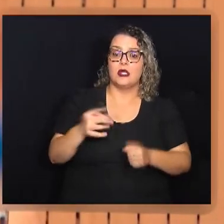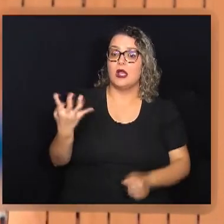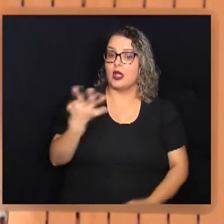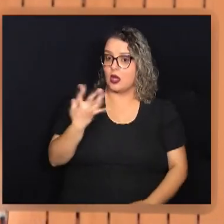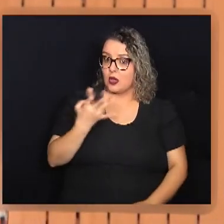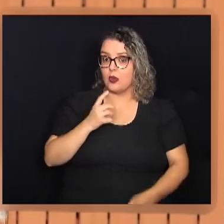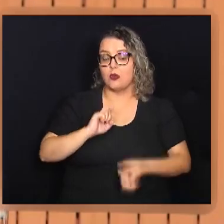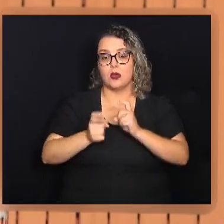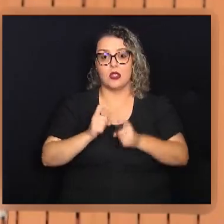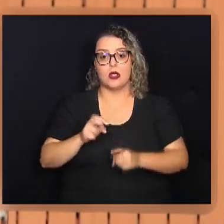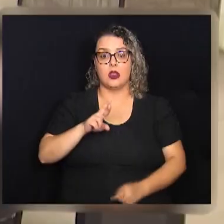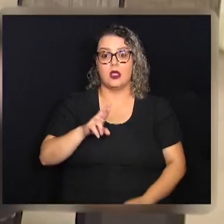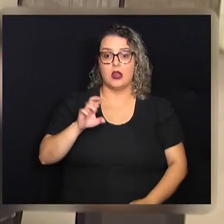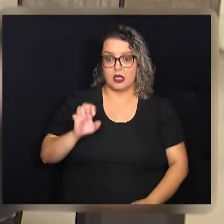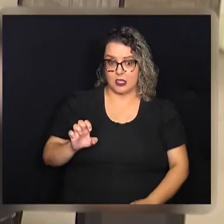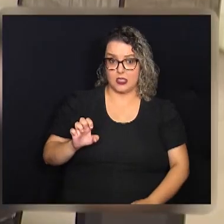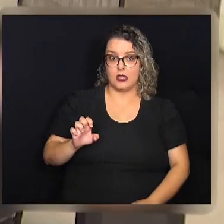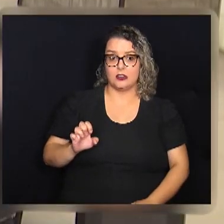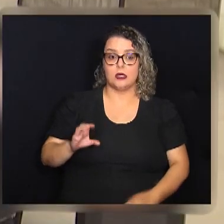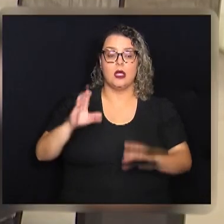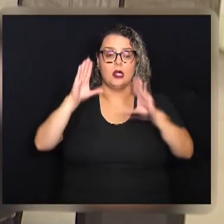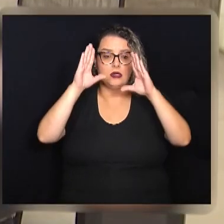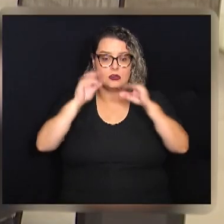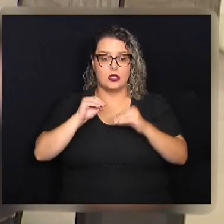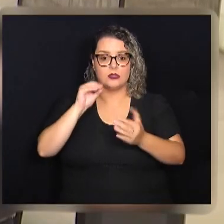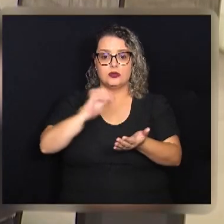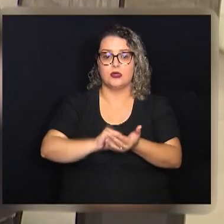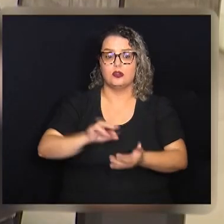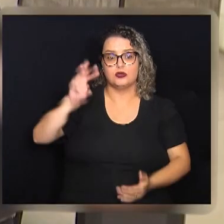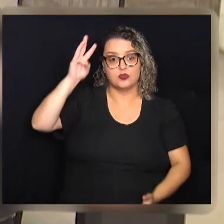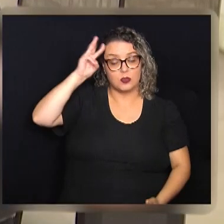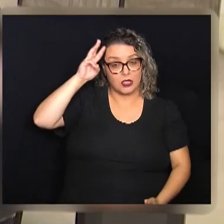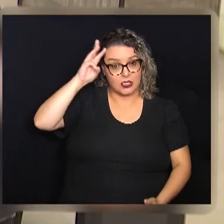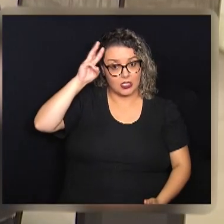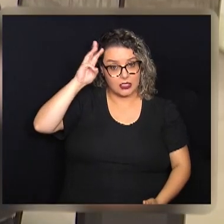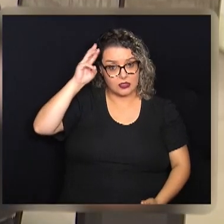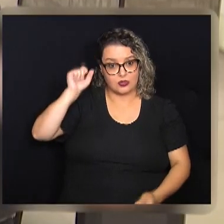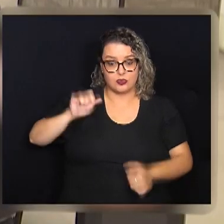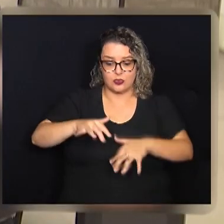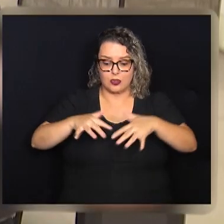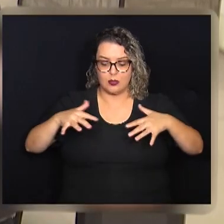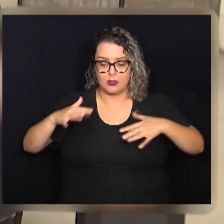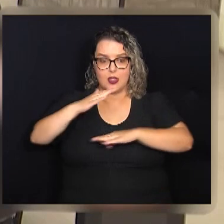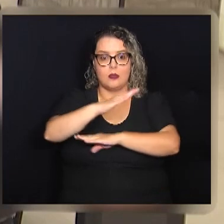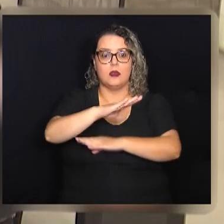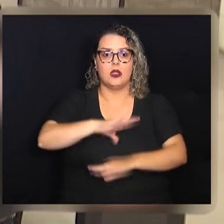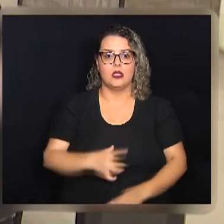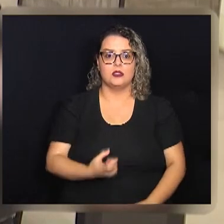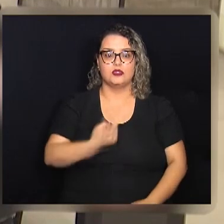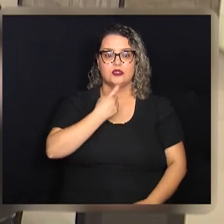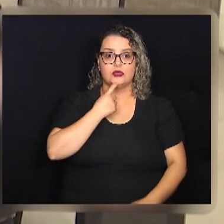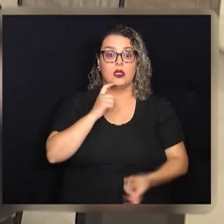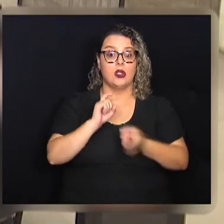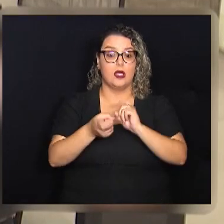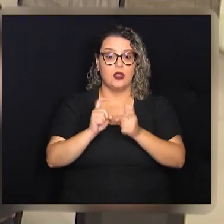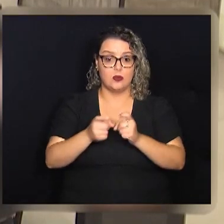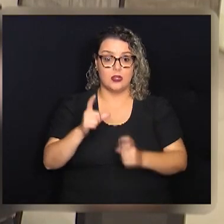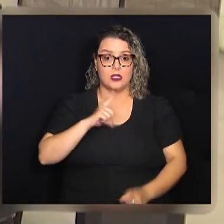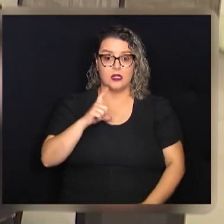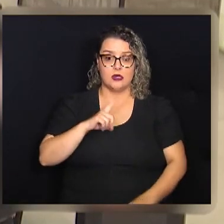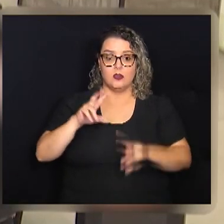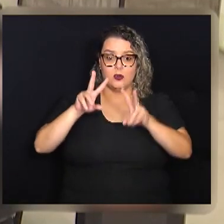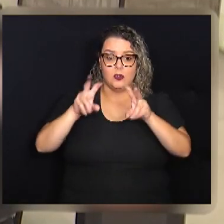reunião extraordinária na noite da última terça-feira, no plenário da Câmara Municipal. A reunião teve como